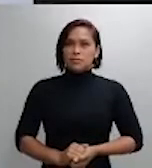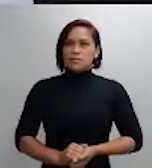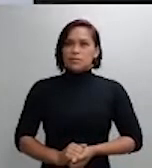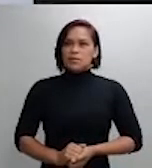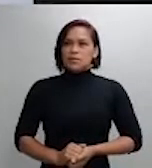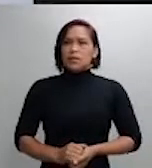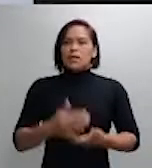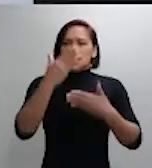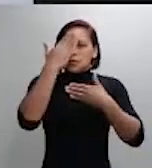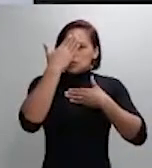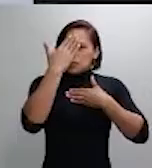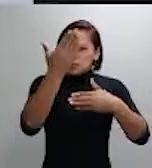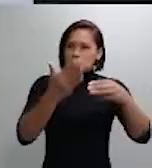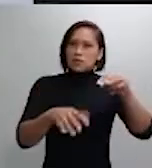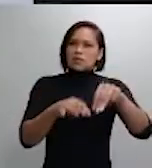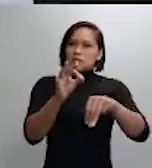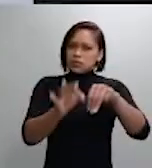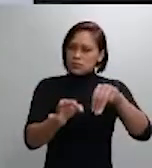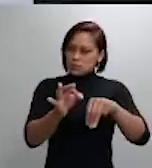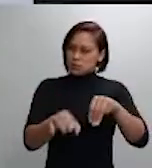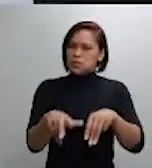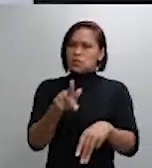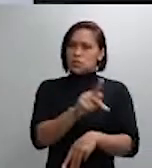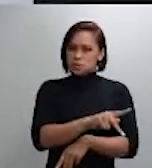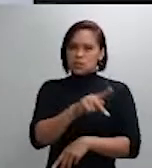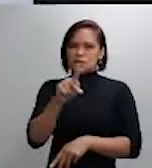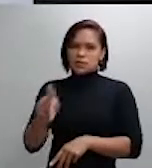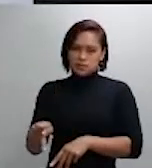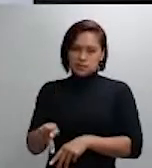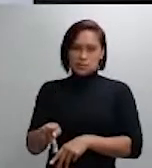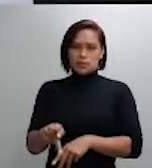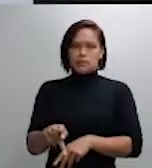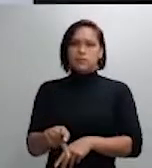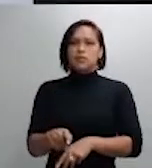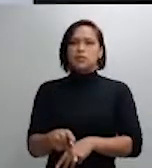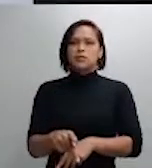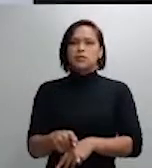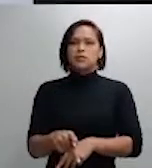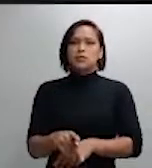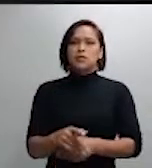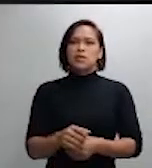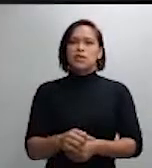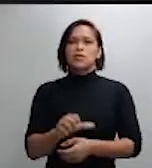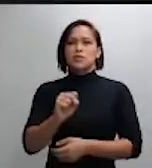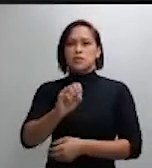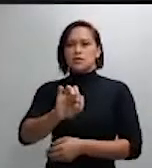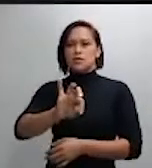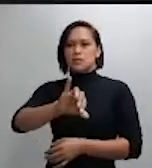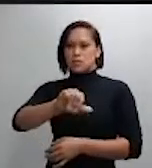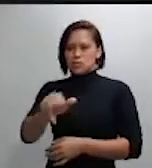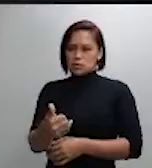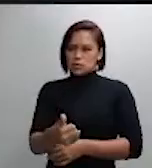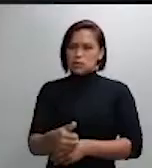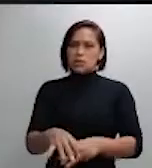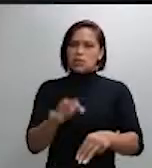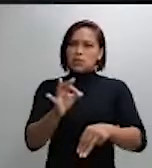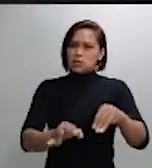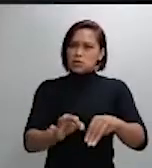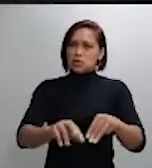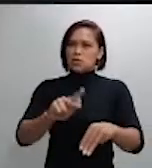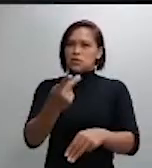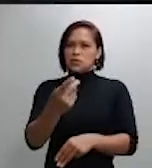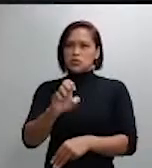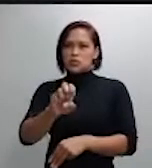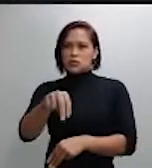Obrigado, excelentíssimo senhor ministro-presidente do Superior Tribunal de Justiça, ministro Humberto Martins,